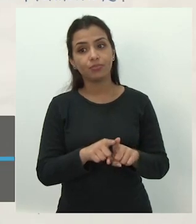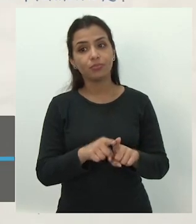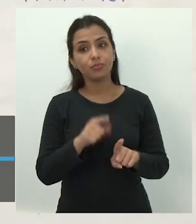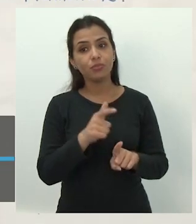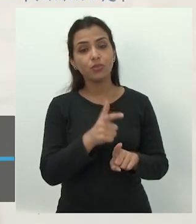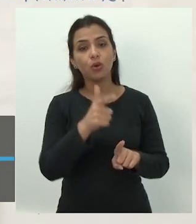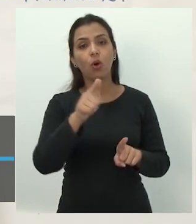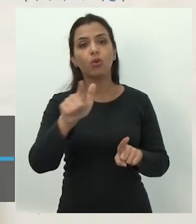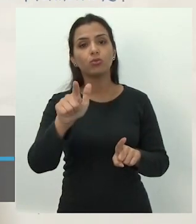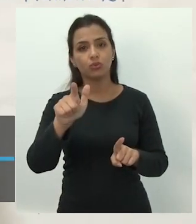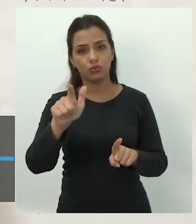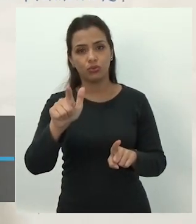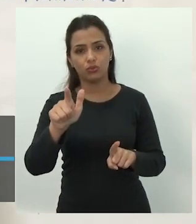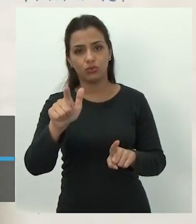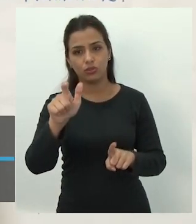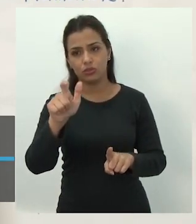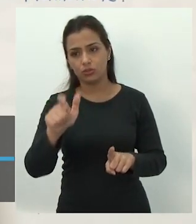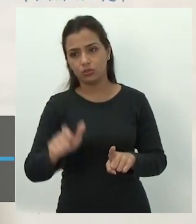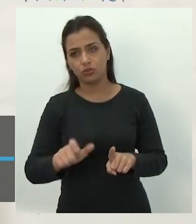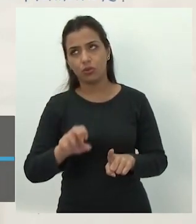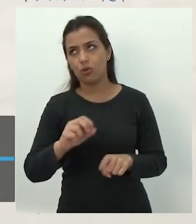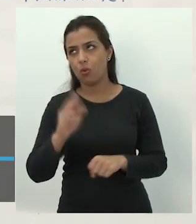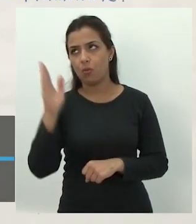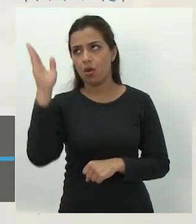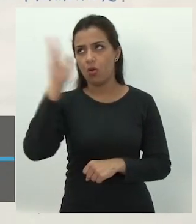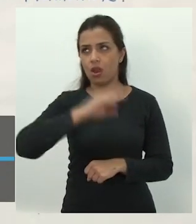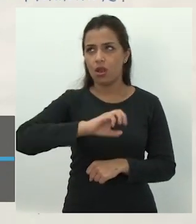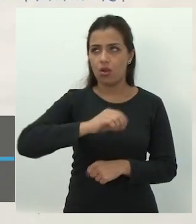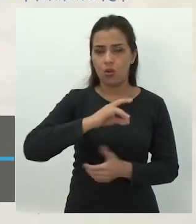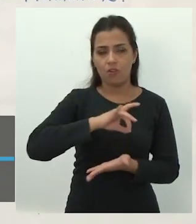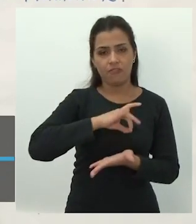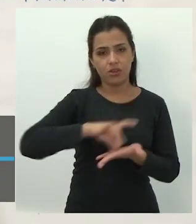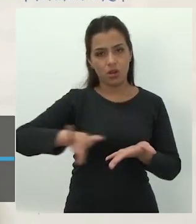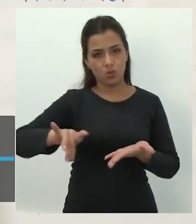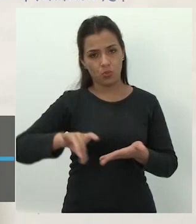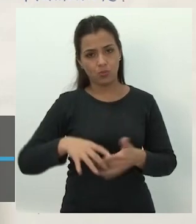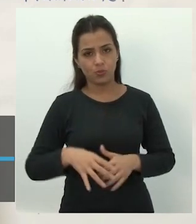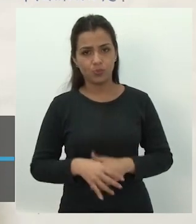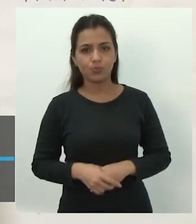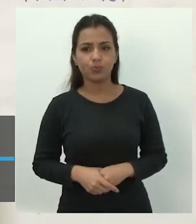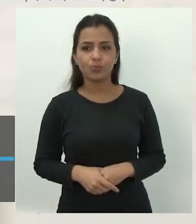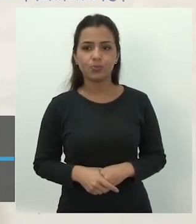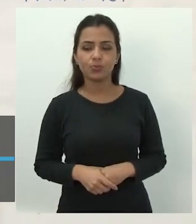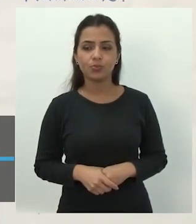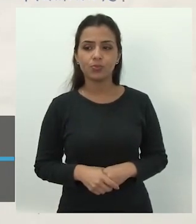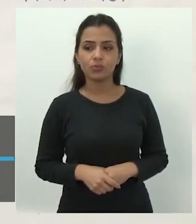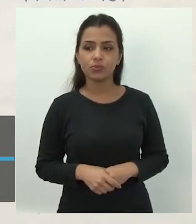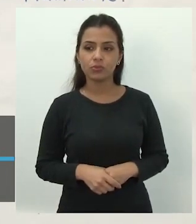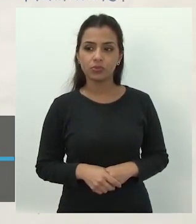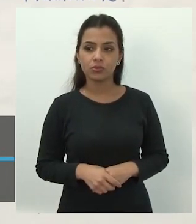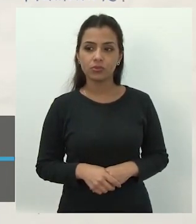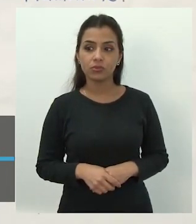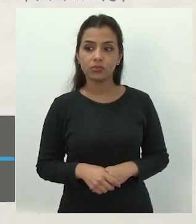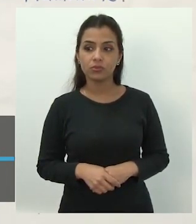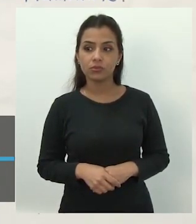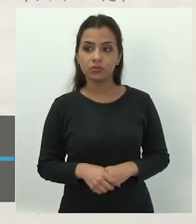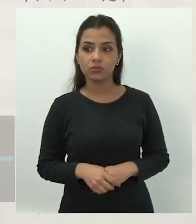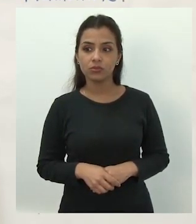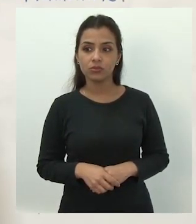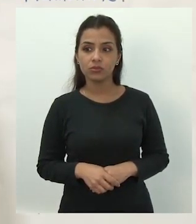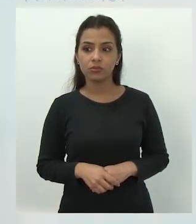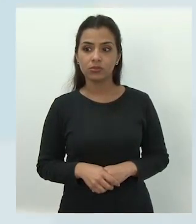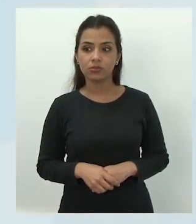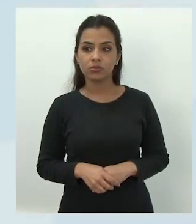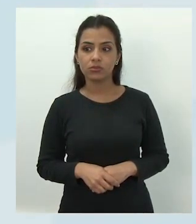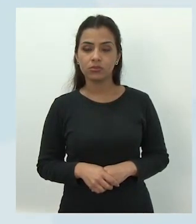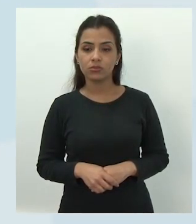contraponto aí, né, ou o malvado, o vilão da história, tá bom? Olha só. Então, na etapa 2